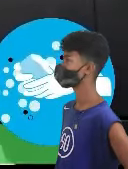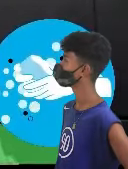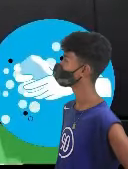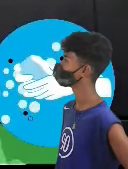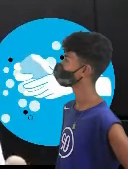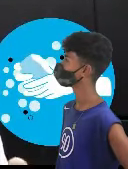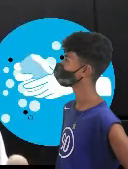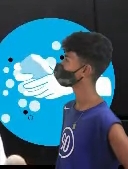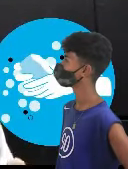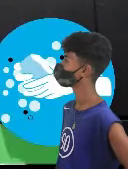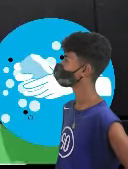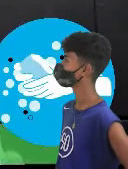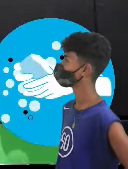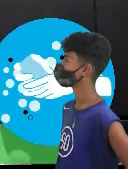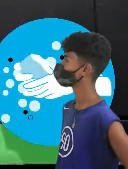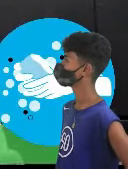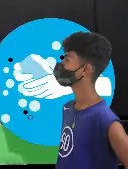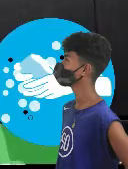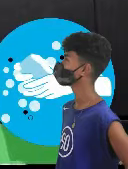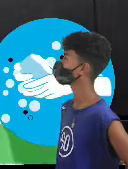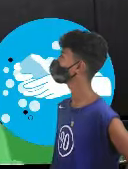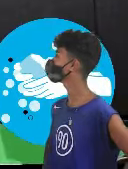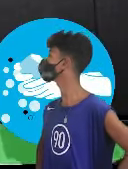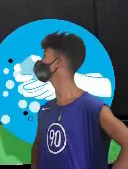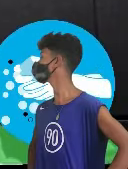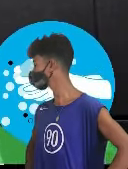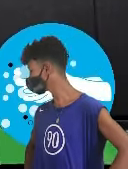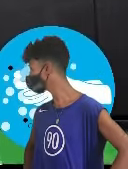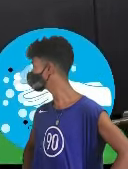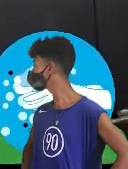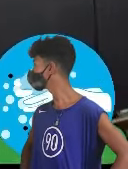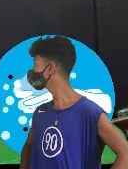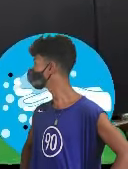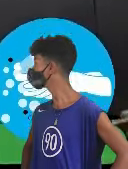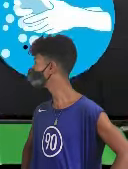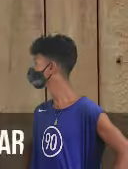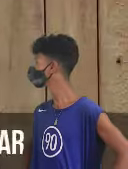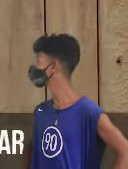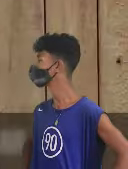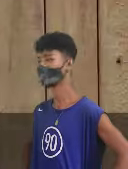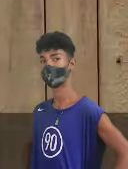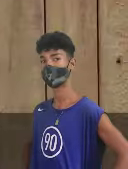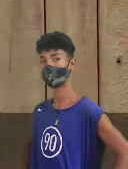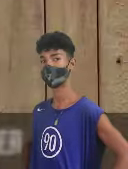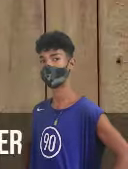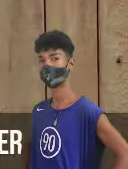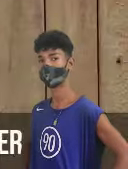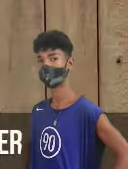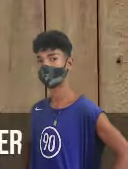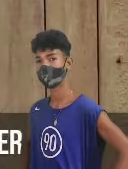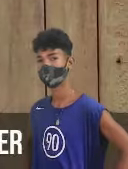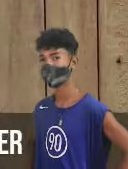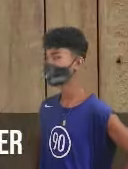suas mãos, muita água e sabão. A minha máscara não posso